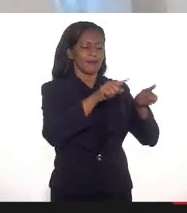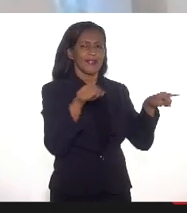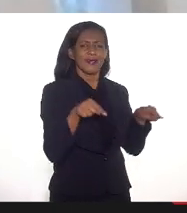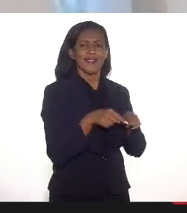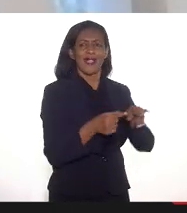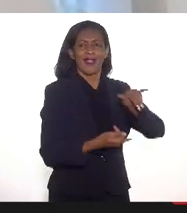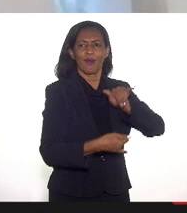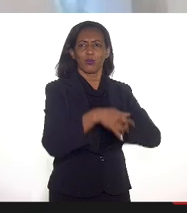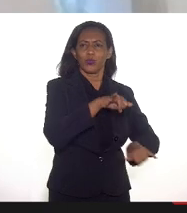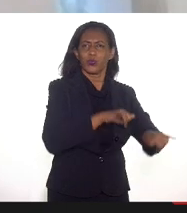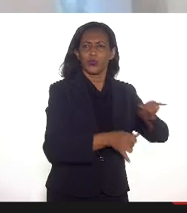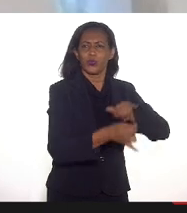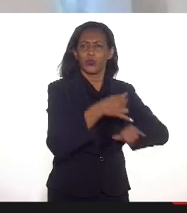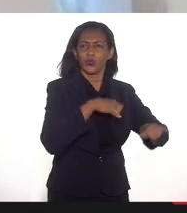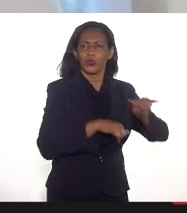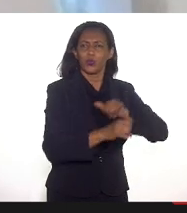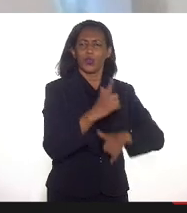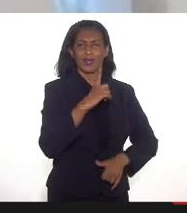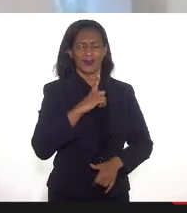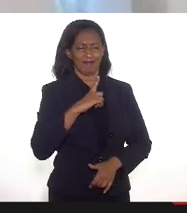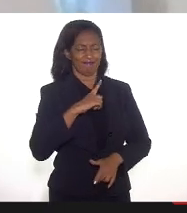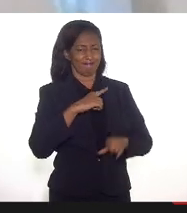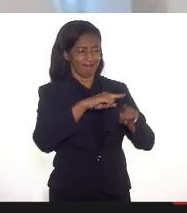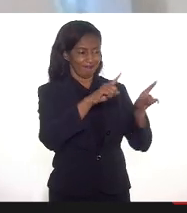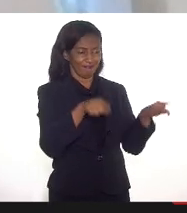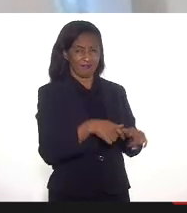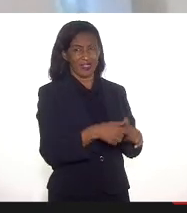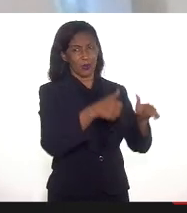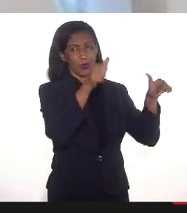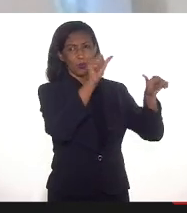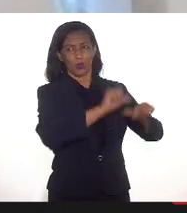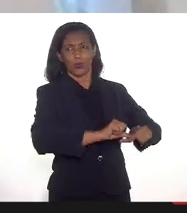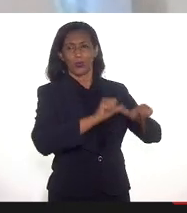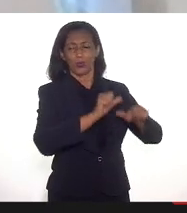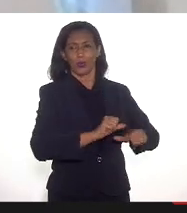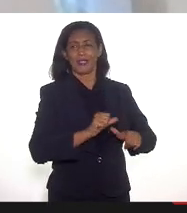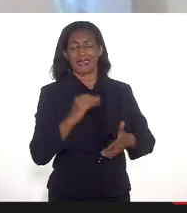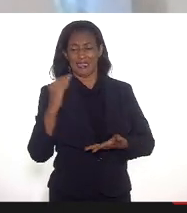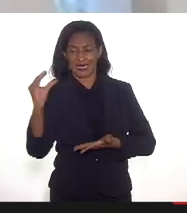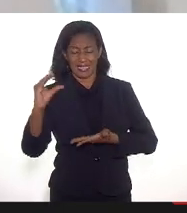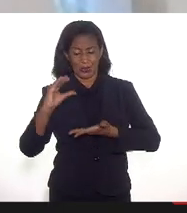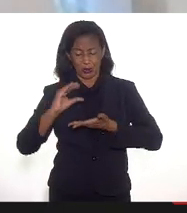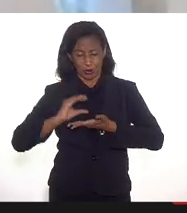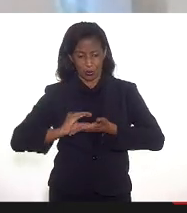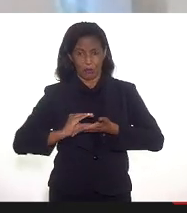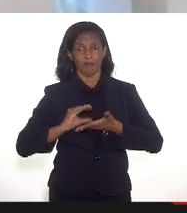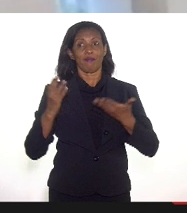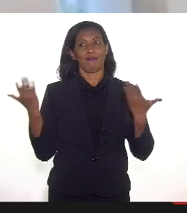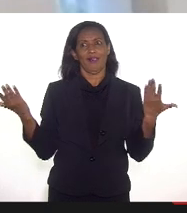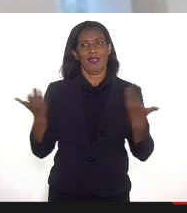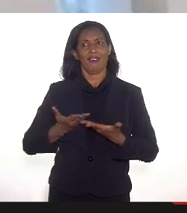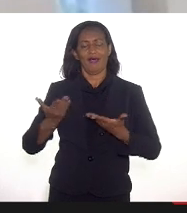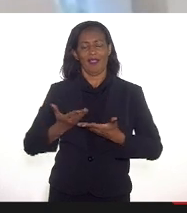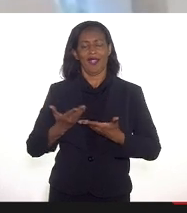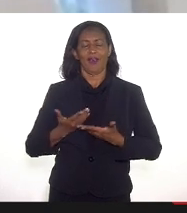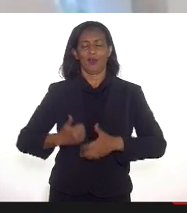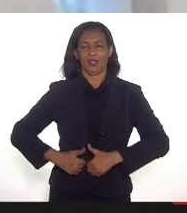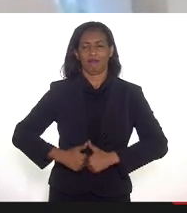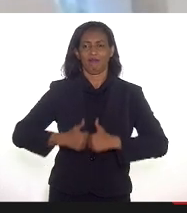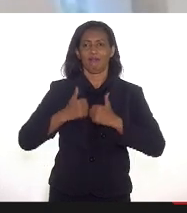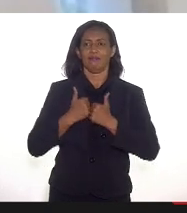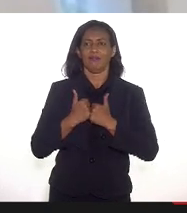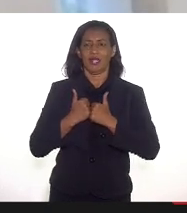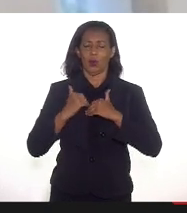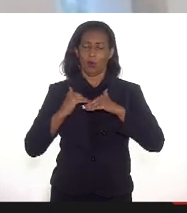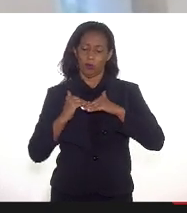unidades. A gente tem laboratórios em situação crítica, e aí esse recurso FAPERJ agora vem realmente para